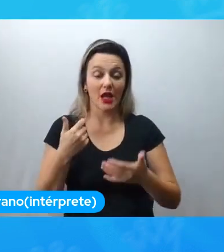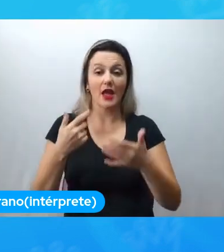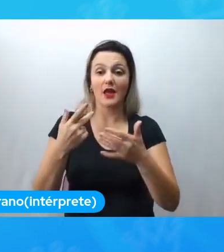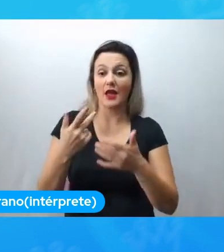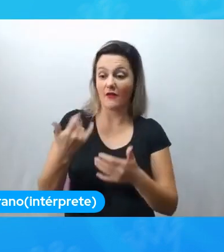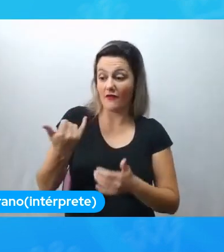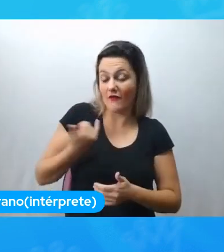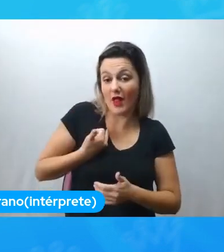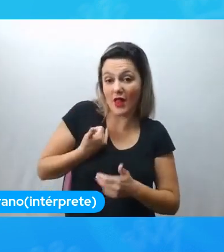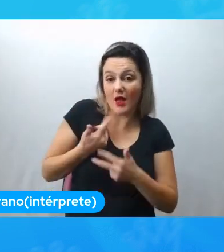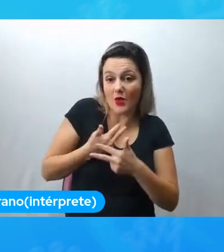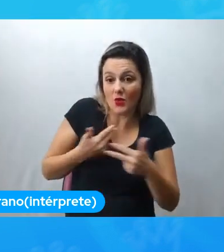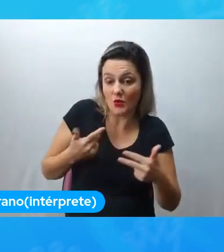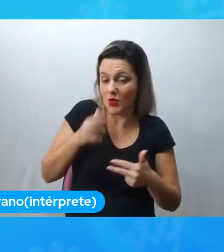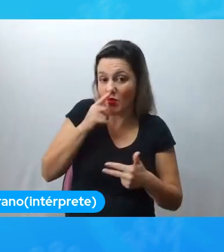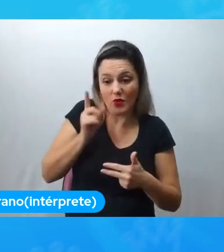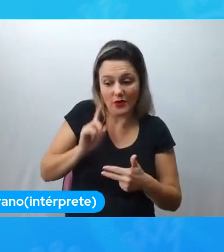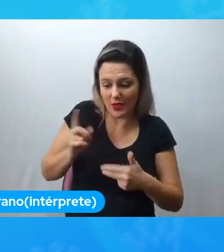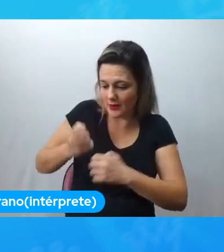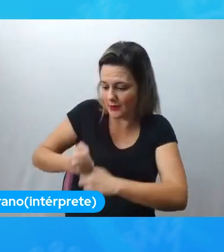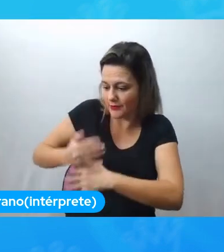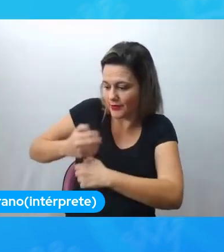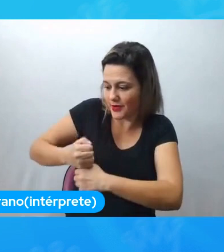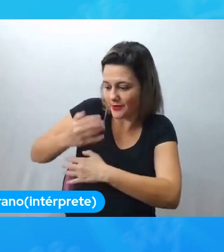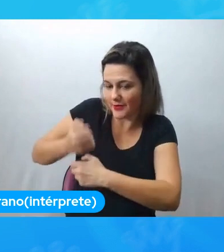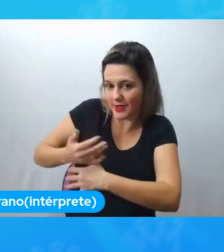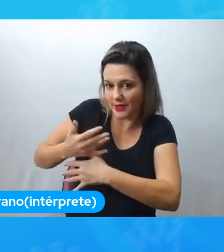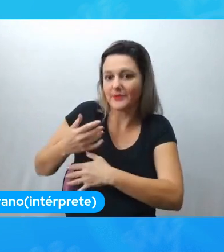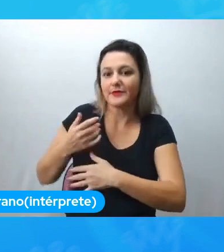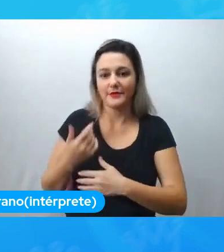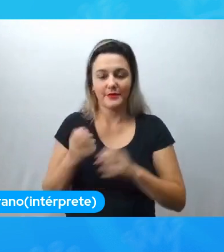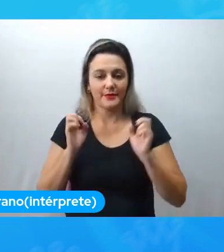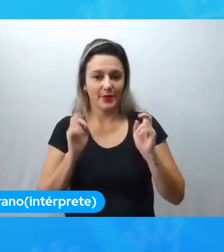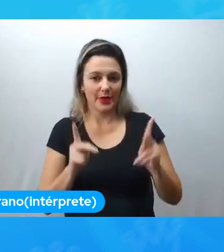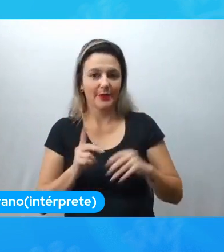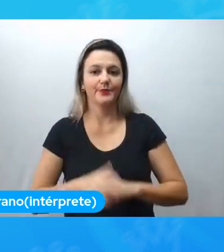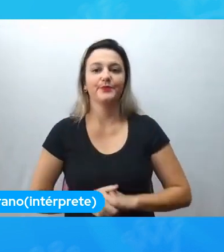aqui, que eu não vou conseguir ler o chat. E eu vou compartilhar minha tela aqui.